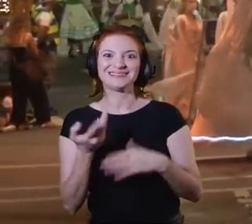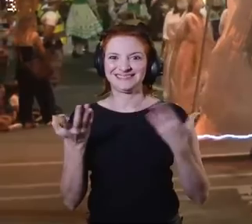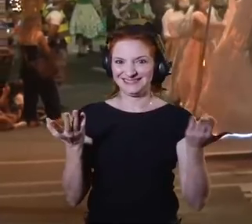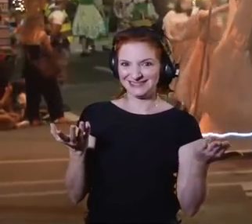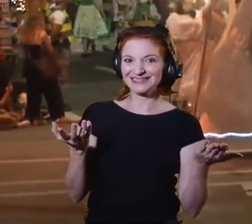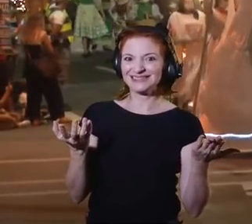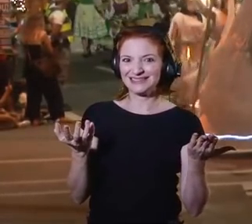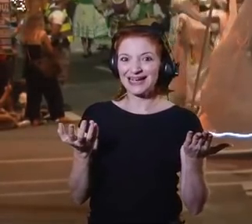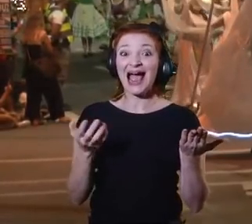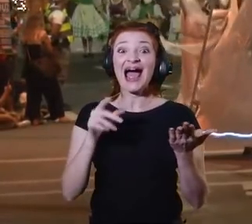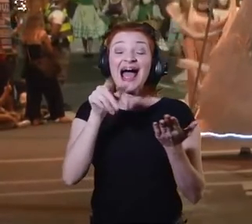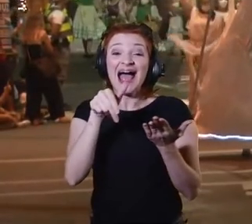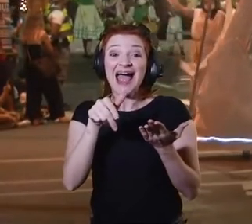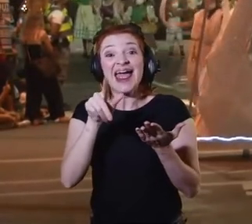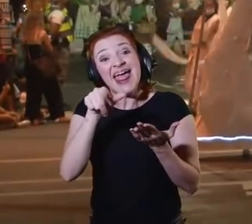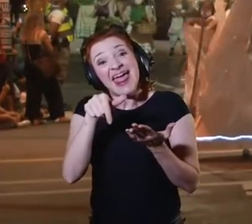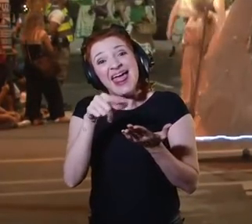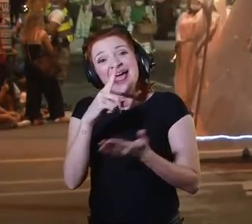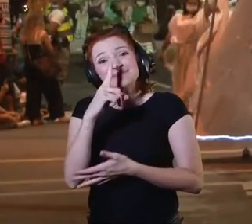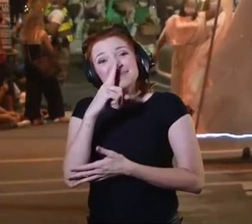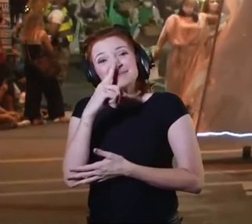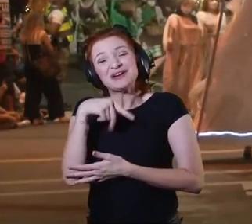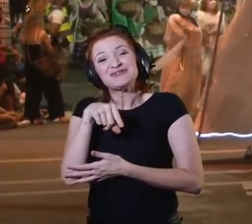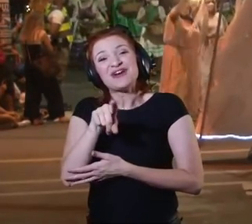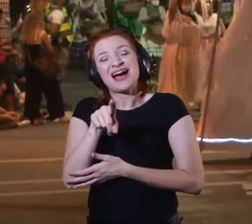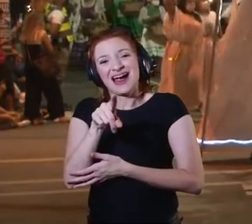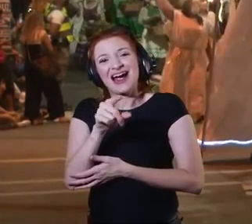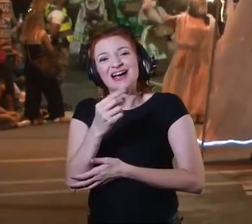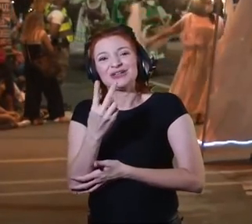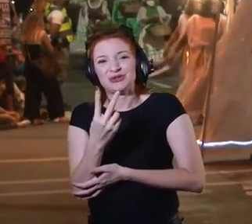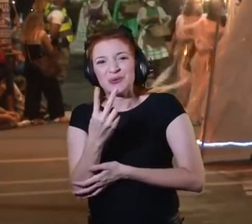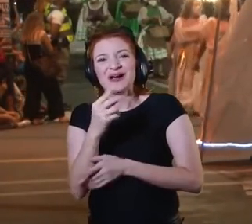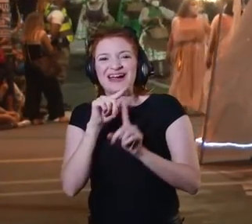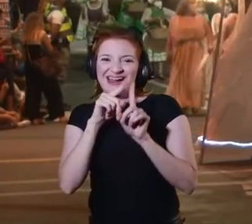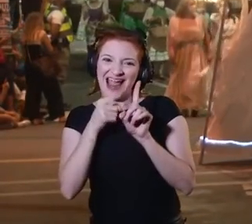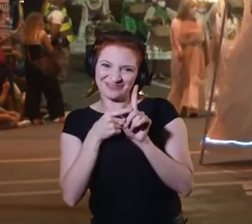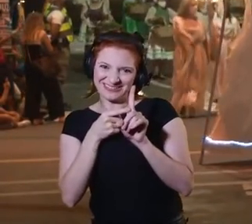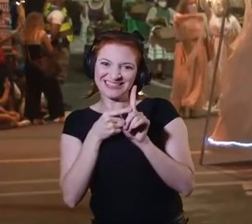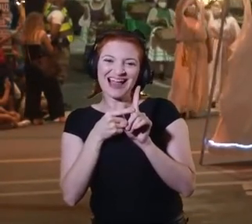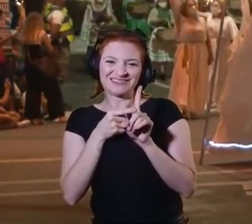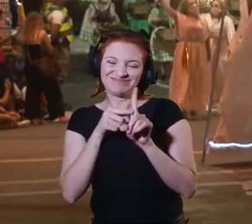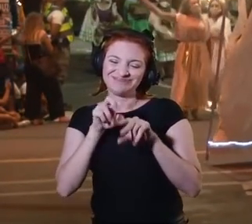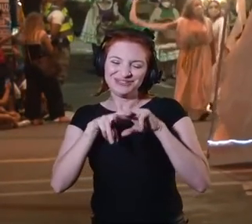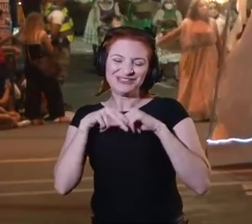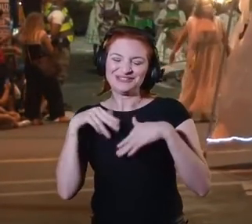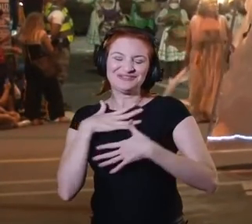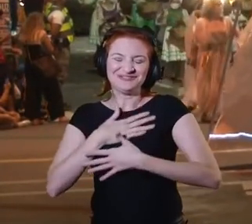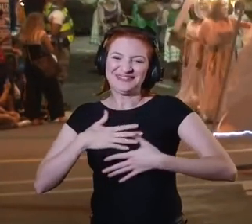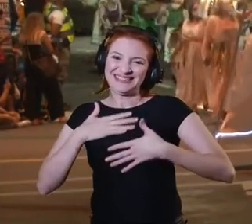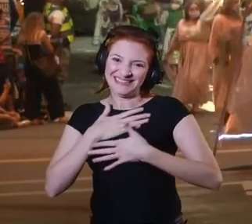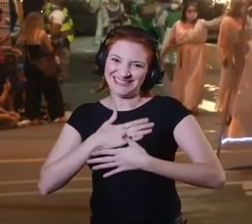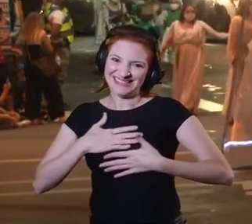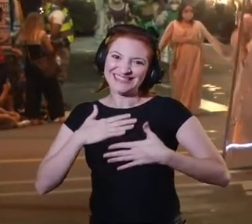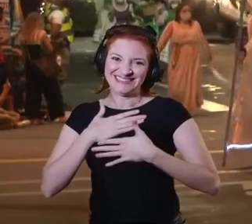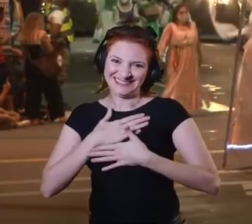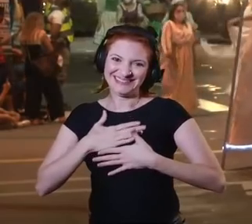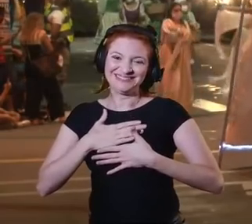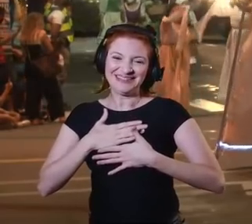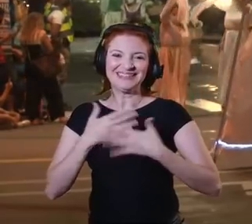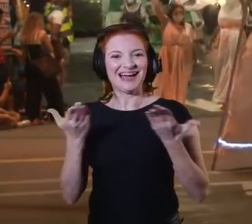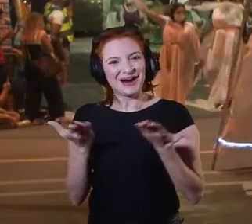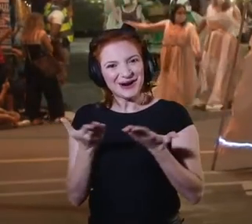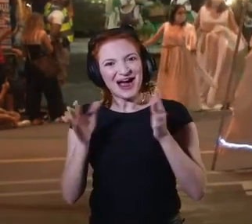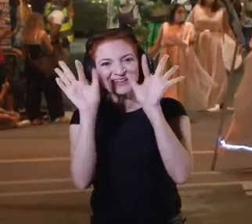não sabe, né? A mamãe Kátia está aí com a gente. E a gente também fica muito feliz de não só estar